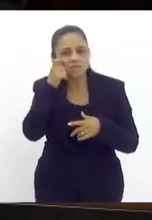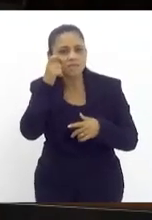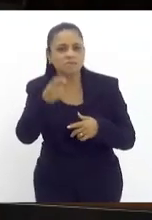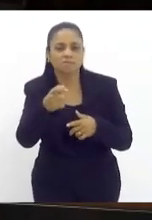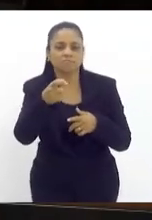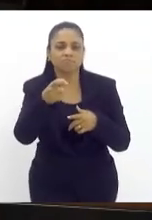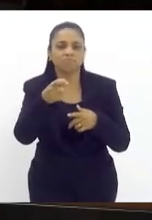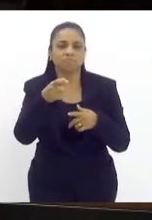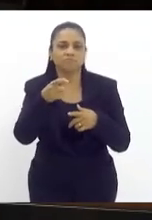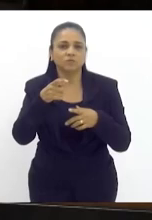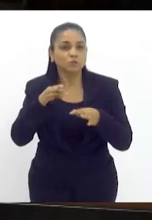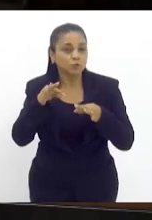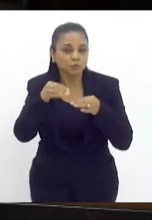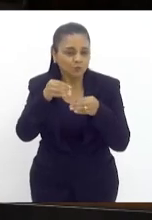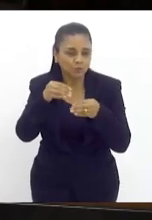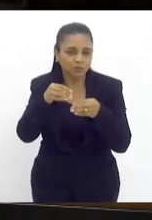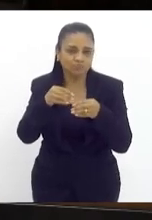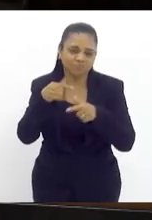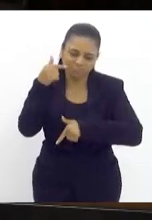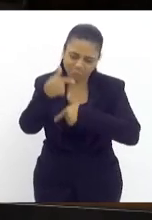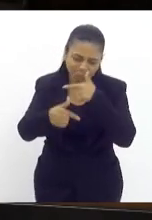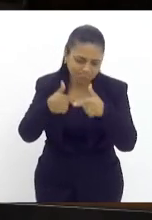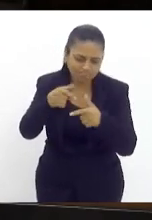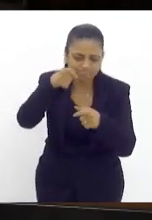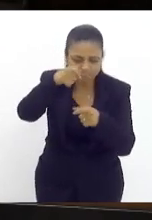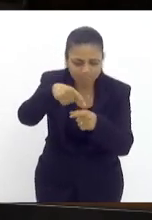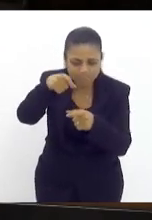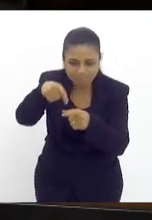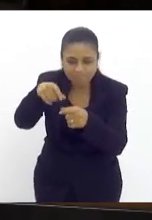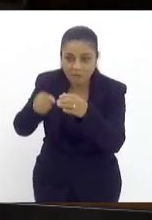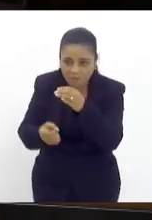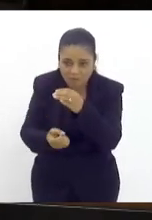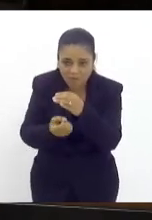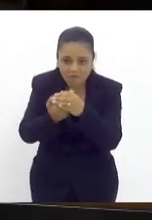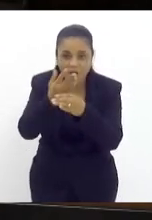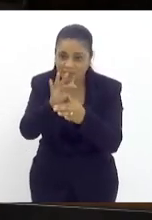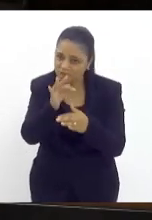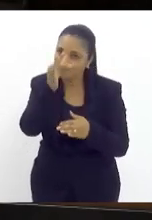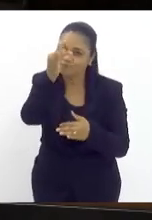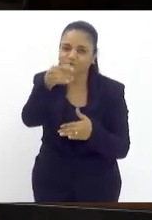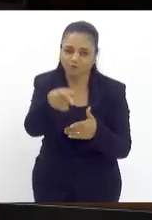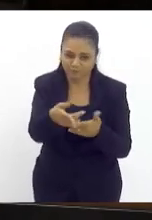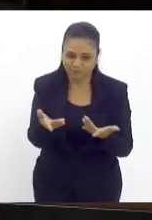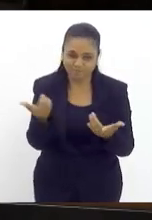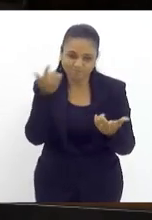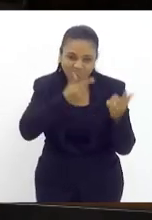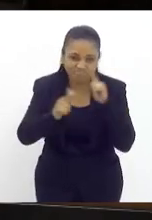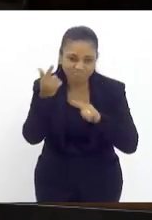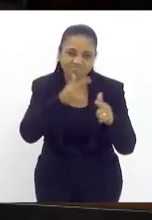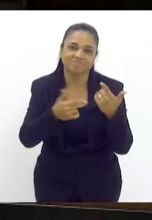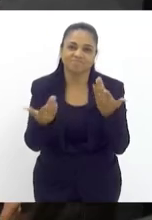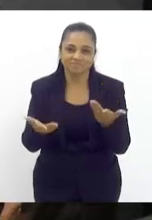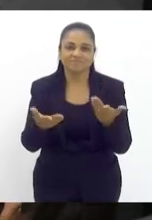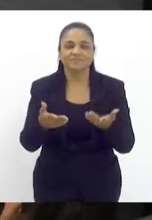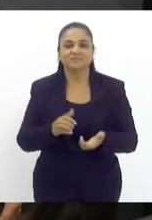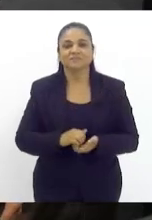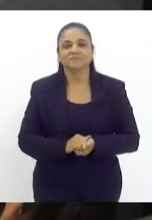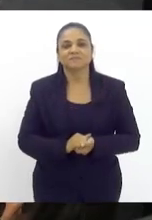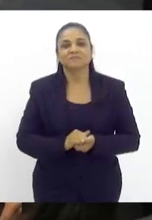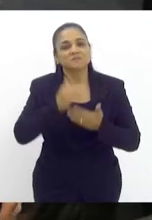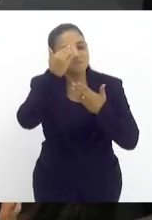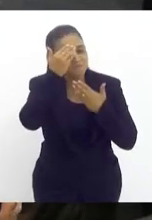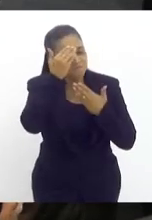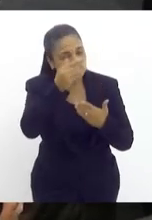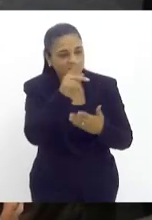Toda semente colocada para a educação e para a família, eu prometo que dá fruto. Tá? Muito obrigado,